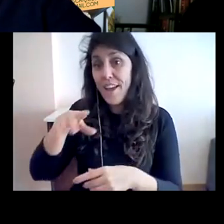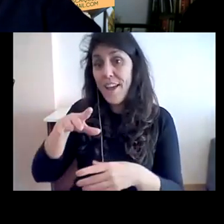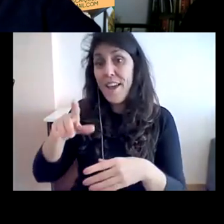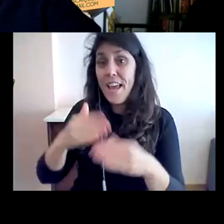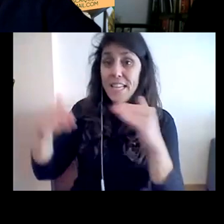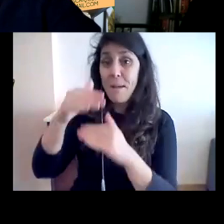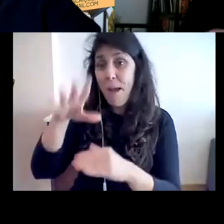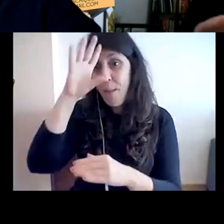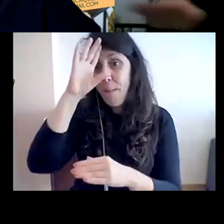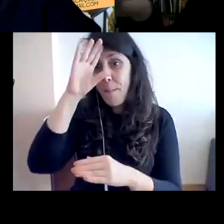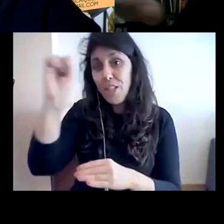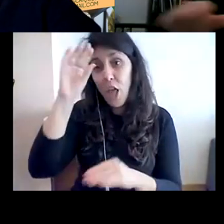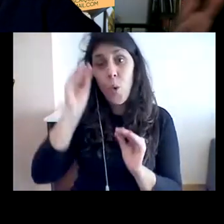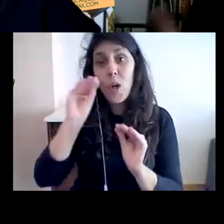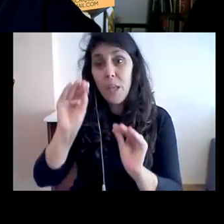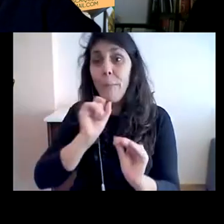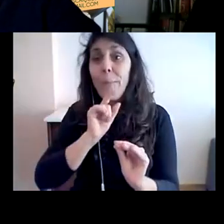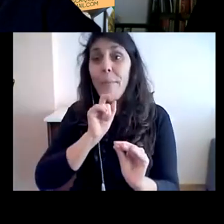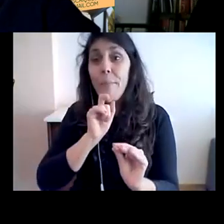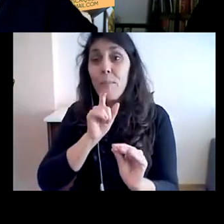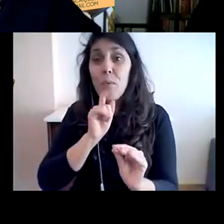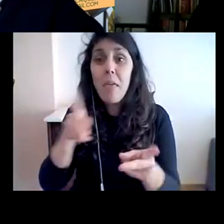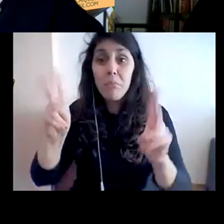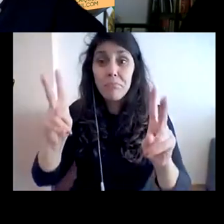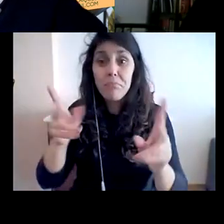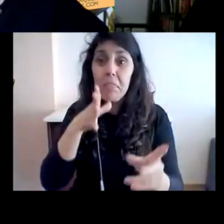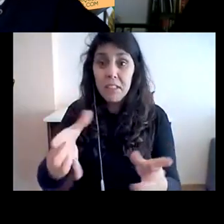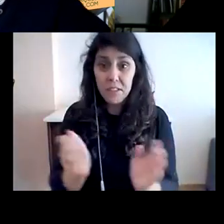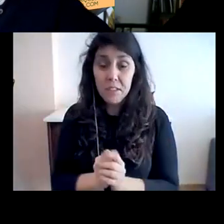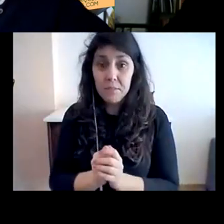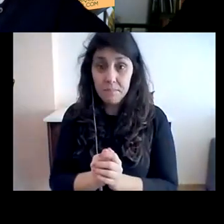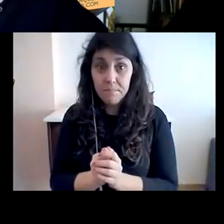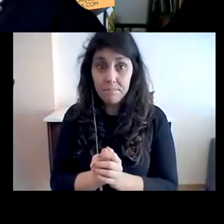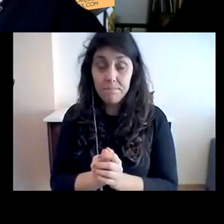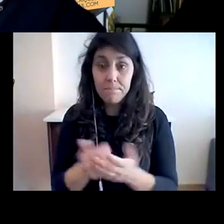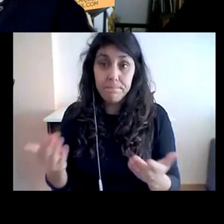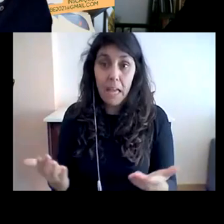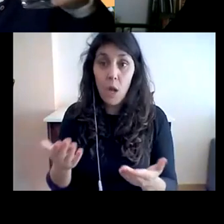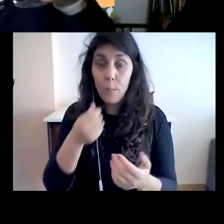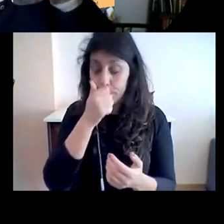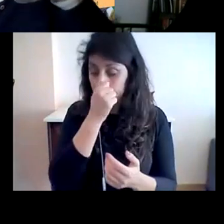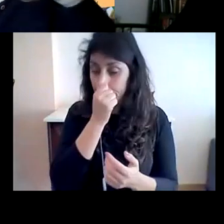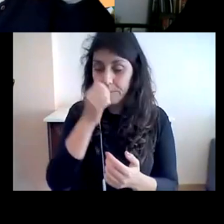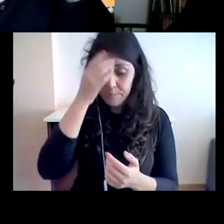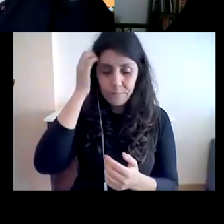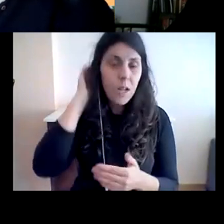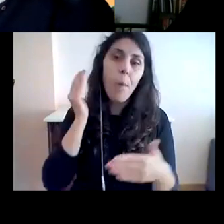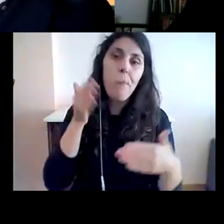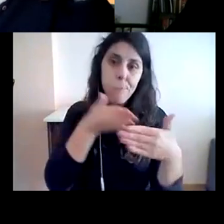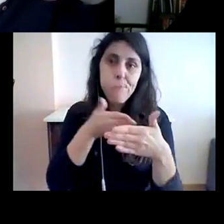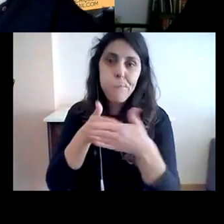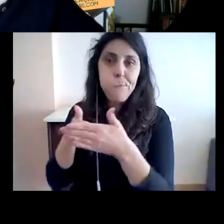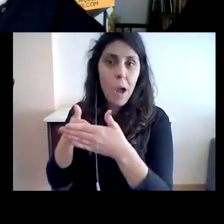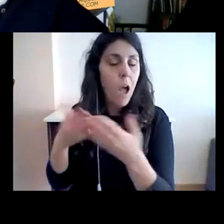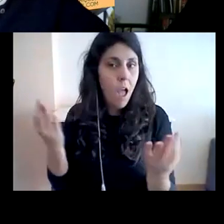para baixo, não nesta perspectiva horizontal que deveria ser o que aconteceria. Não é? Então, há muitos bloqueios, e eu vou só falar de